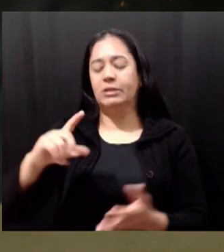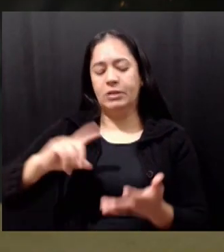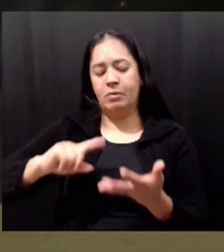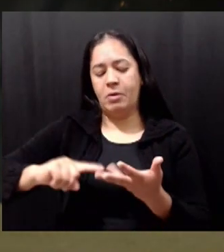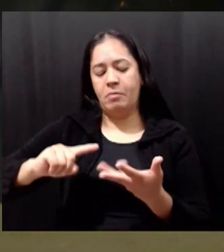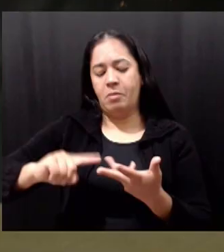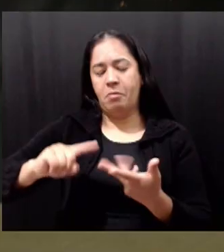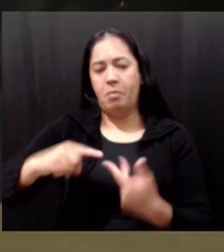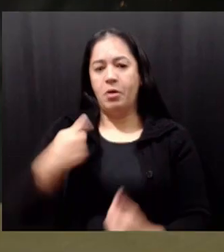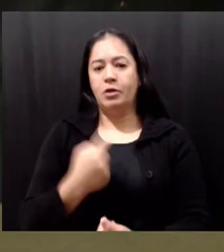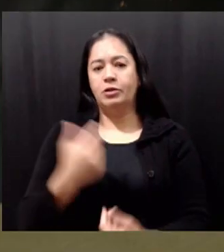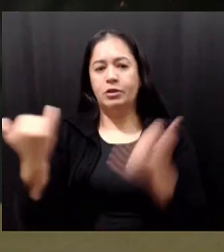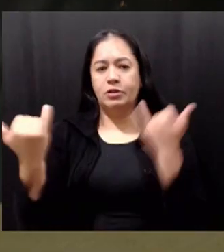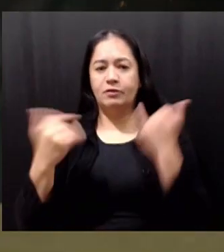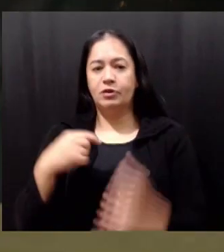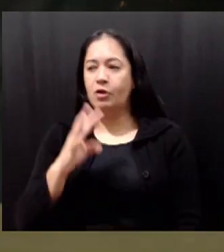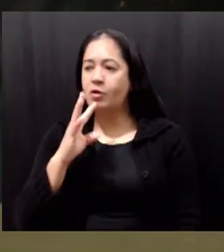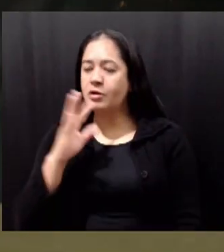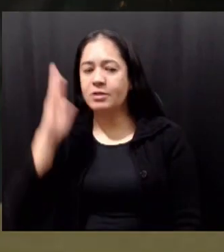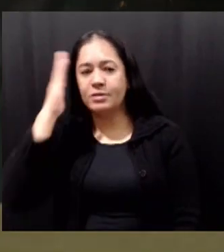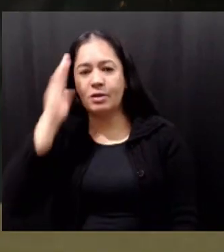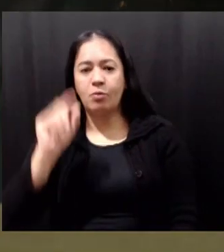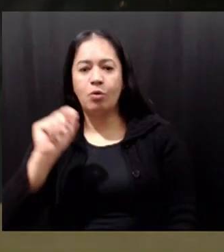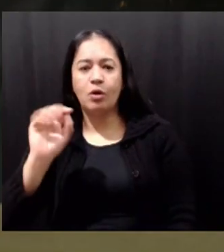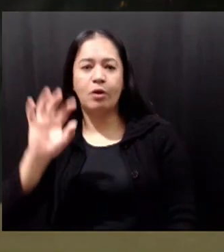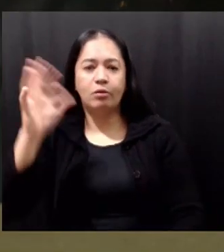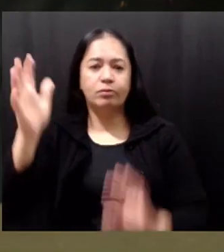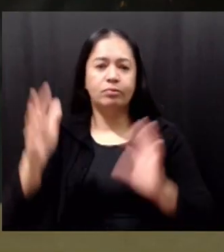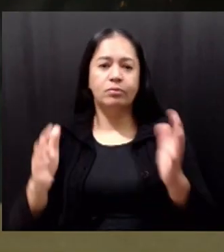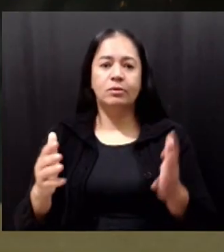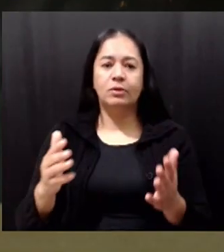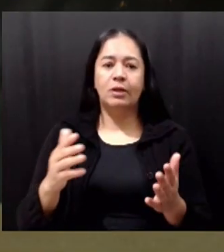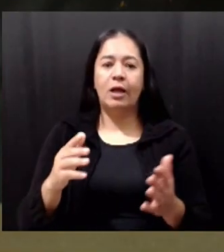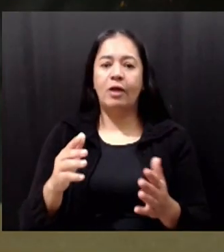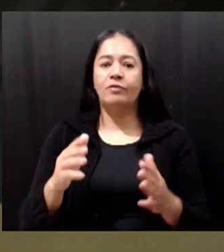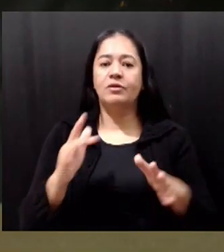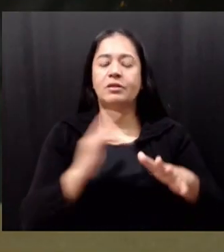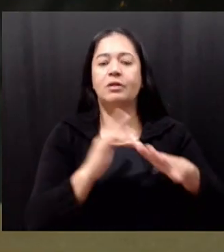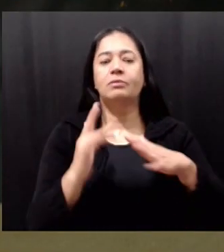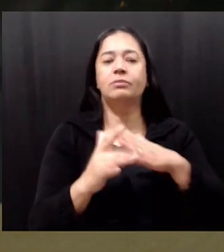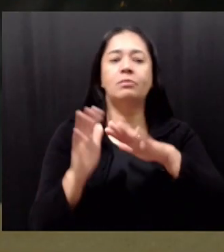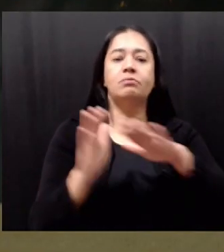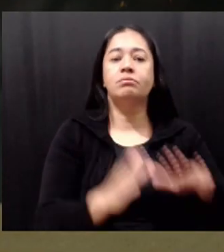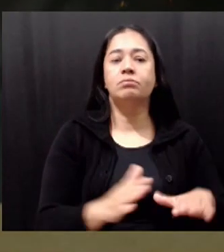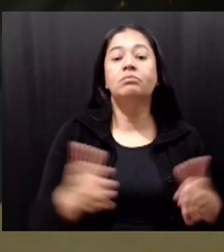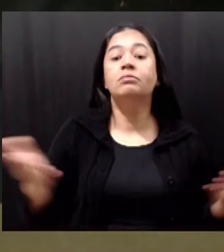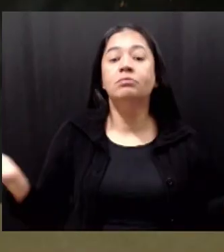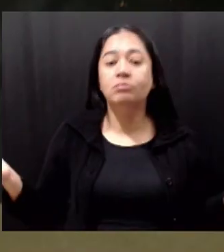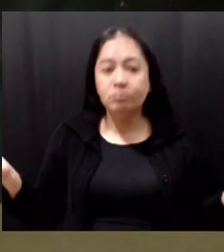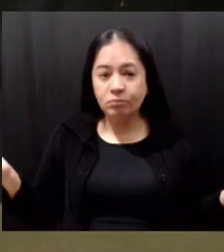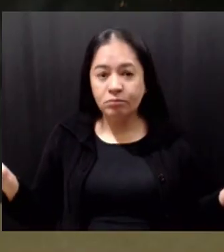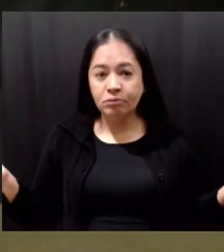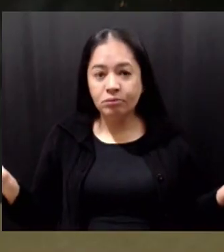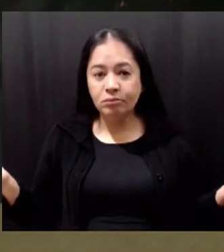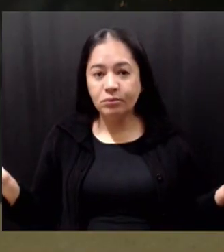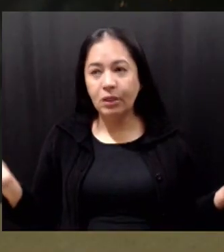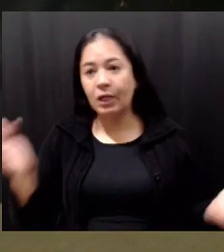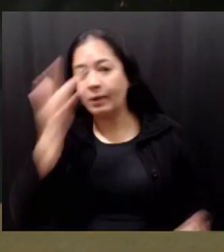a gente sabe o que está acontecendo, sabemos tudo. De repente, você vai e desconecta. De repente, alguém pode fazer alguma coisa, pode usar algo,